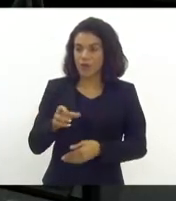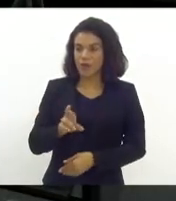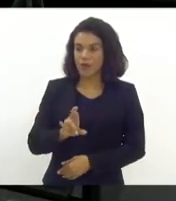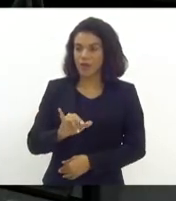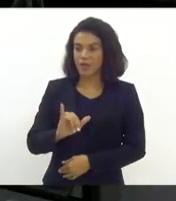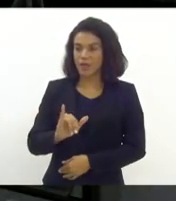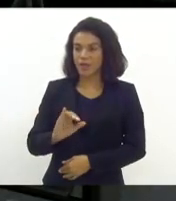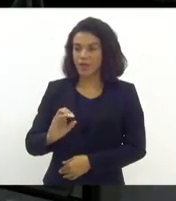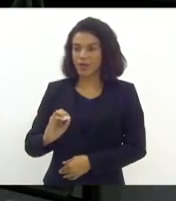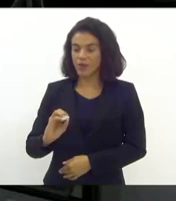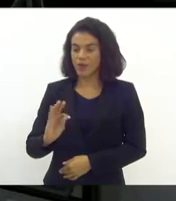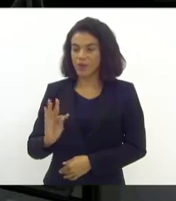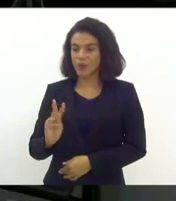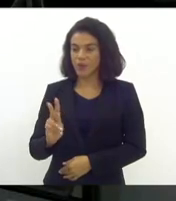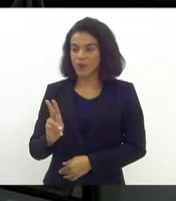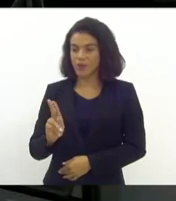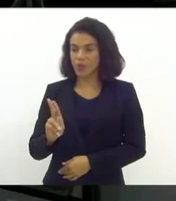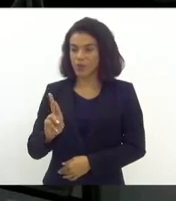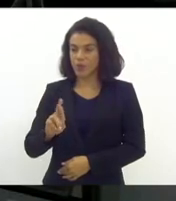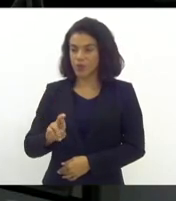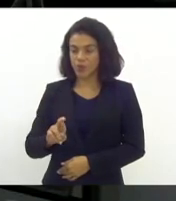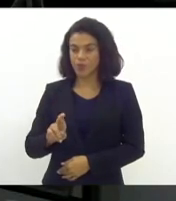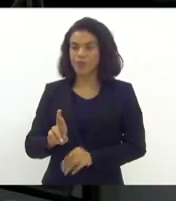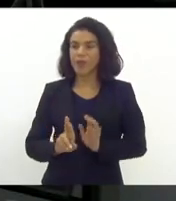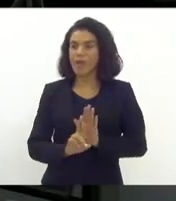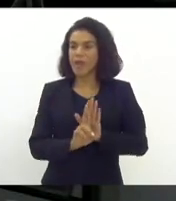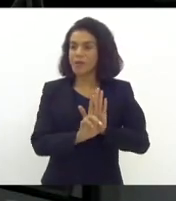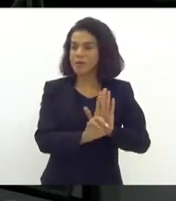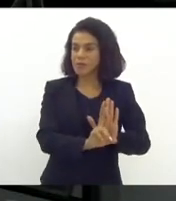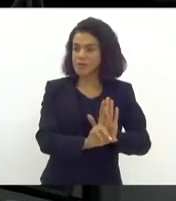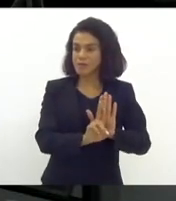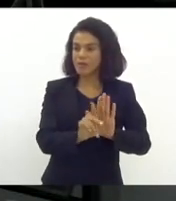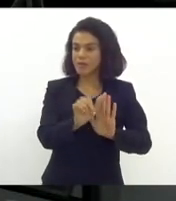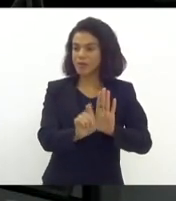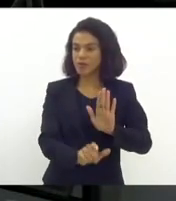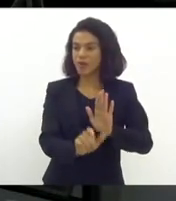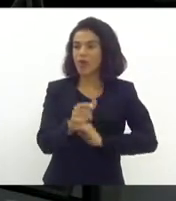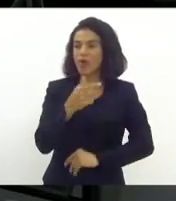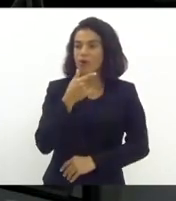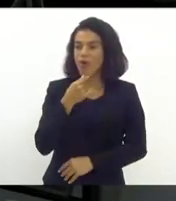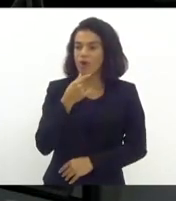está representando pelo senhor Gustavo mostofe